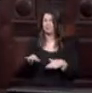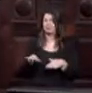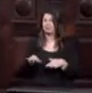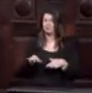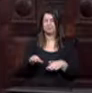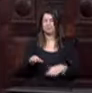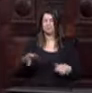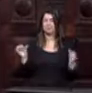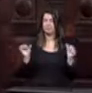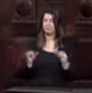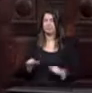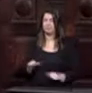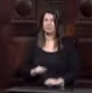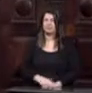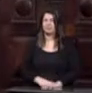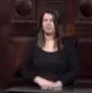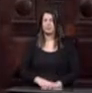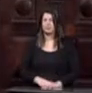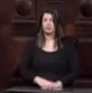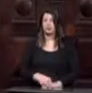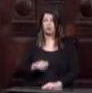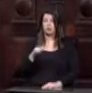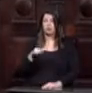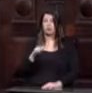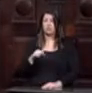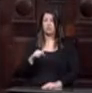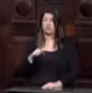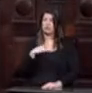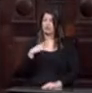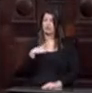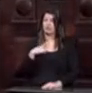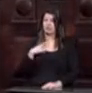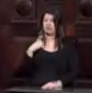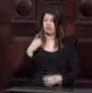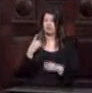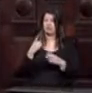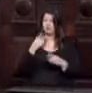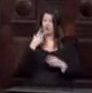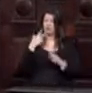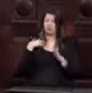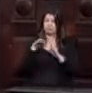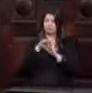nada no Executivo está funcionando. E aqui vem um arremedo de teto,